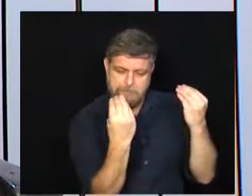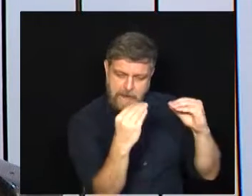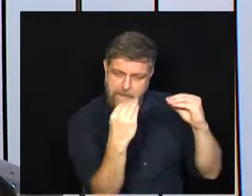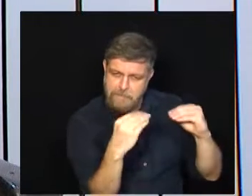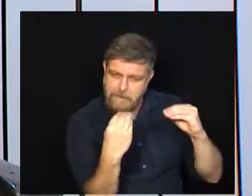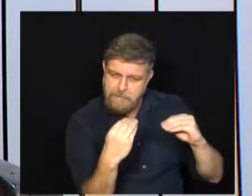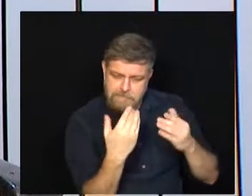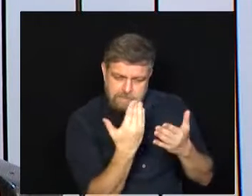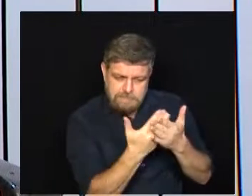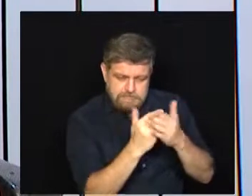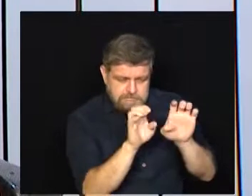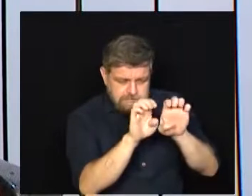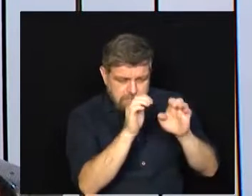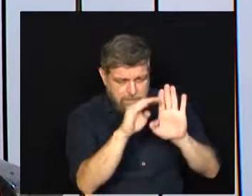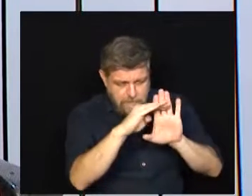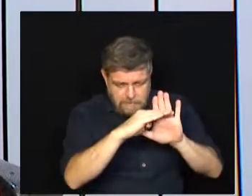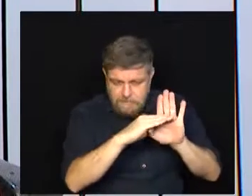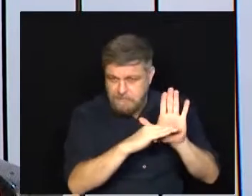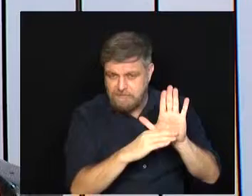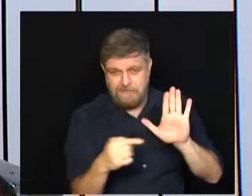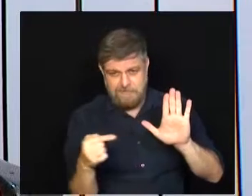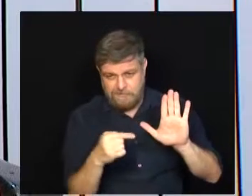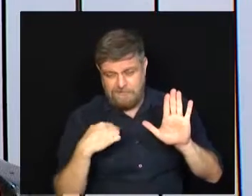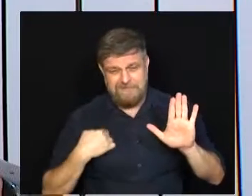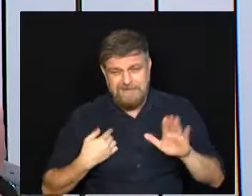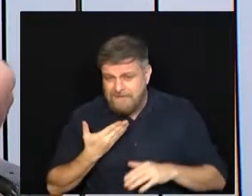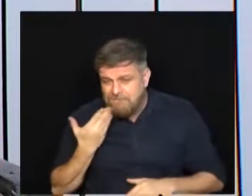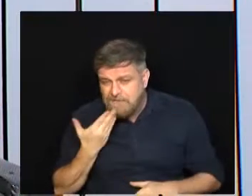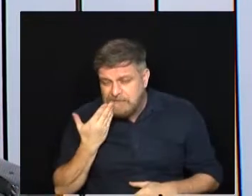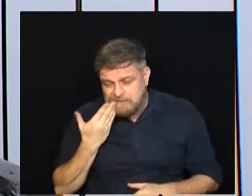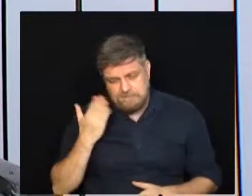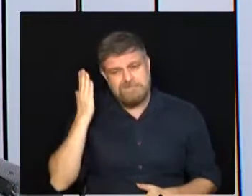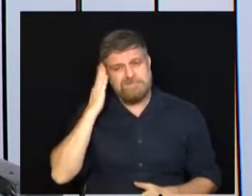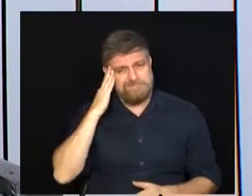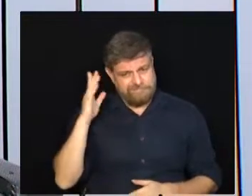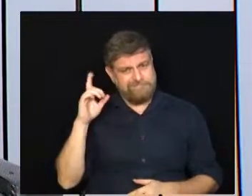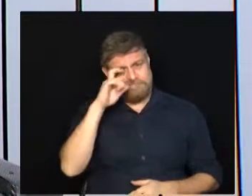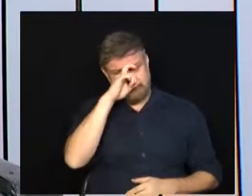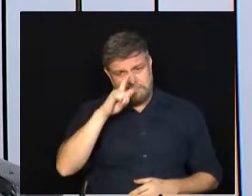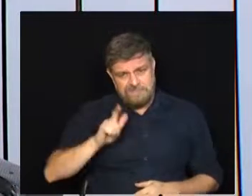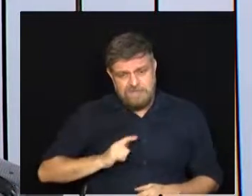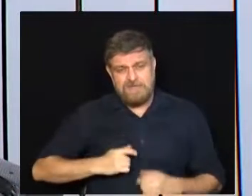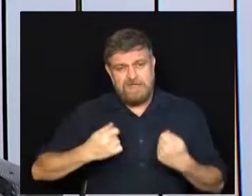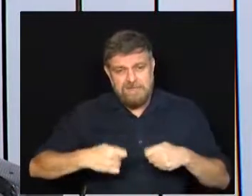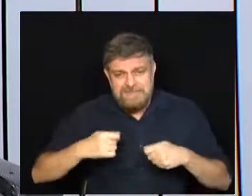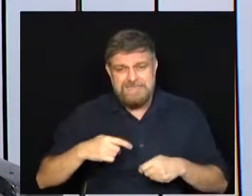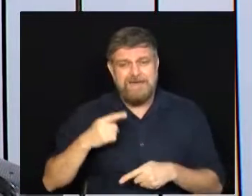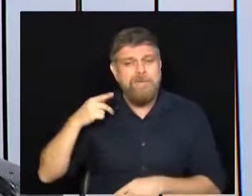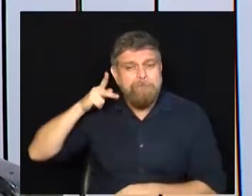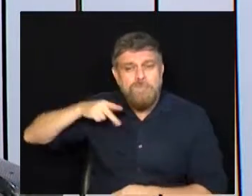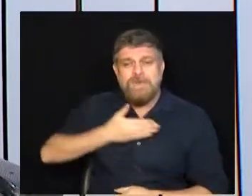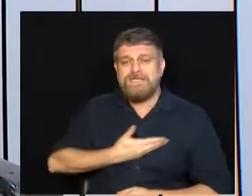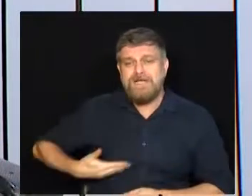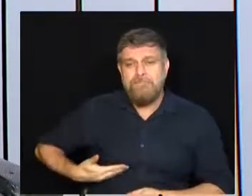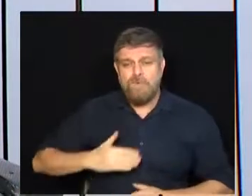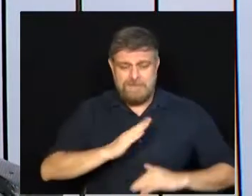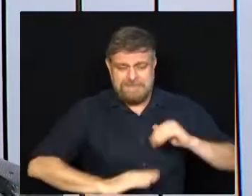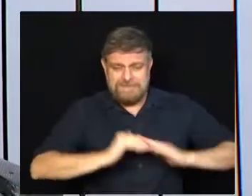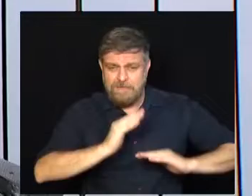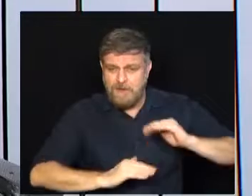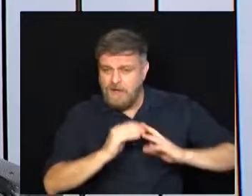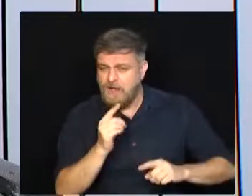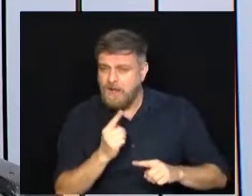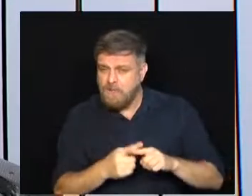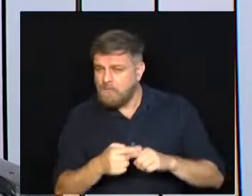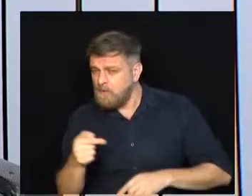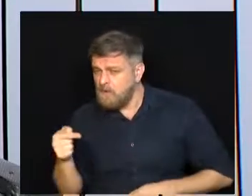números não é tarefa fácil, isso precisa ser consolidado como política pública, porque isso é